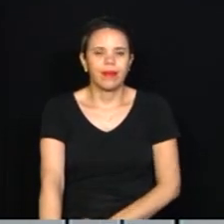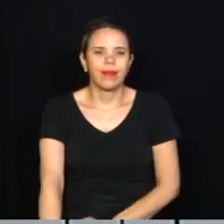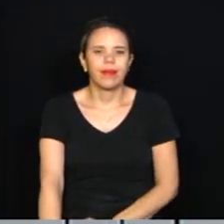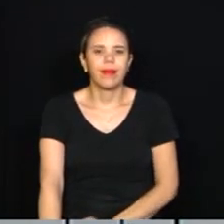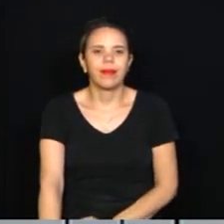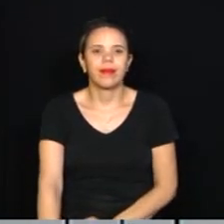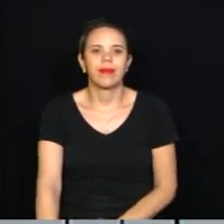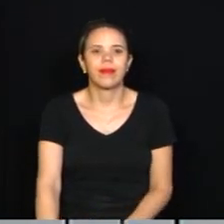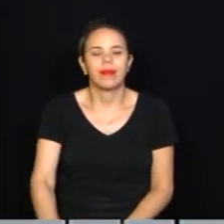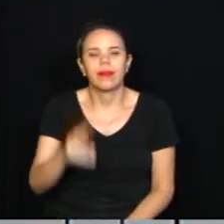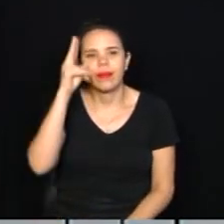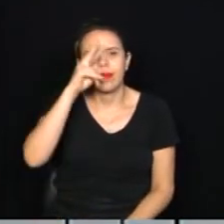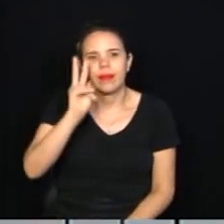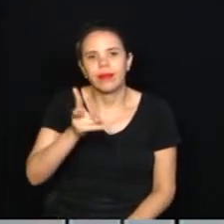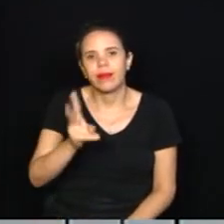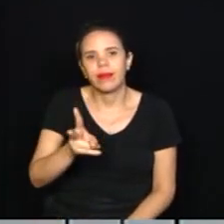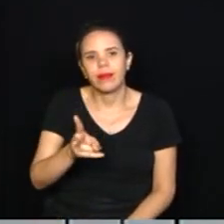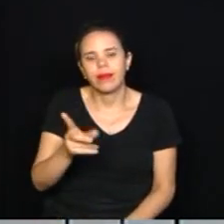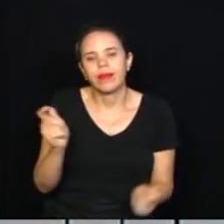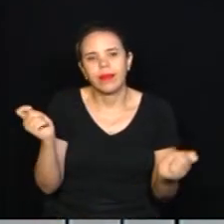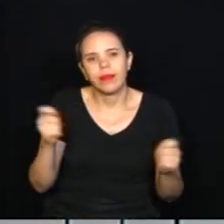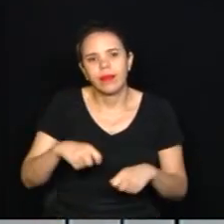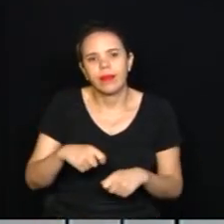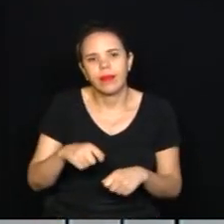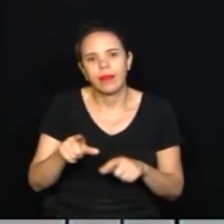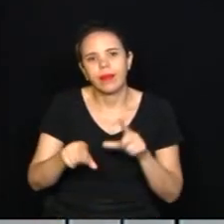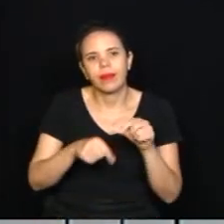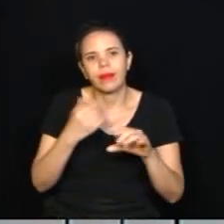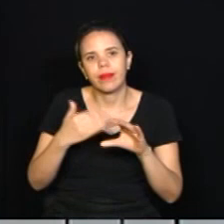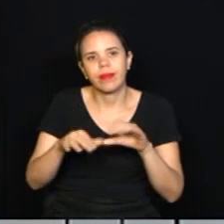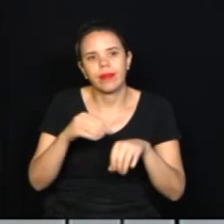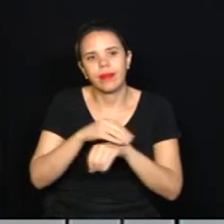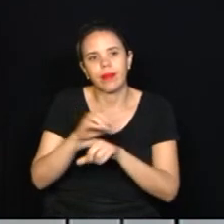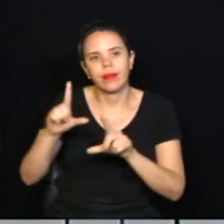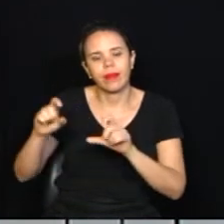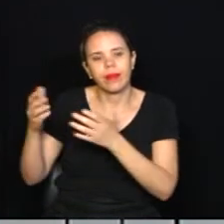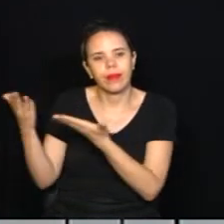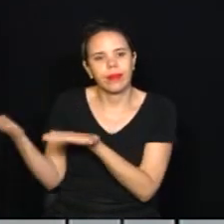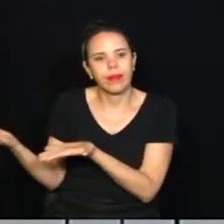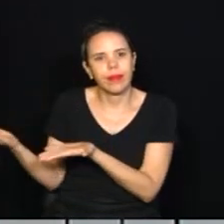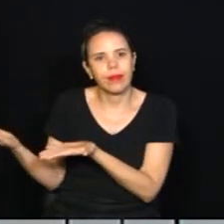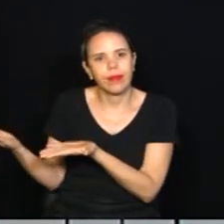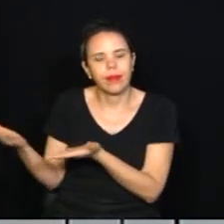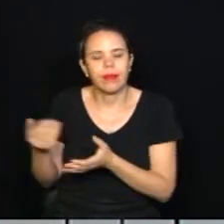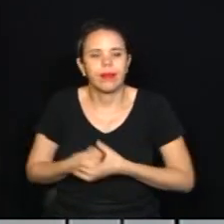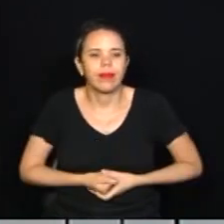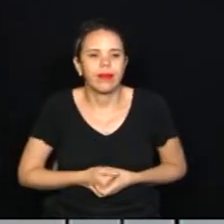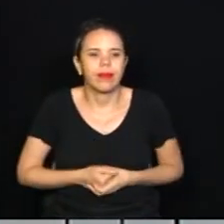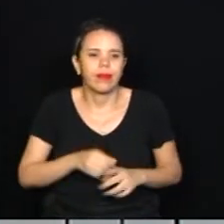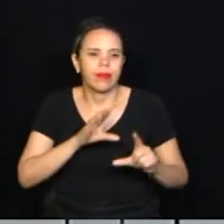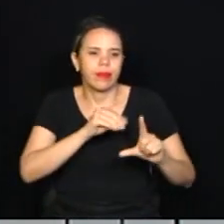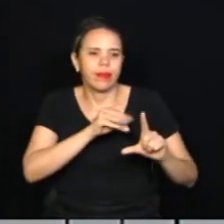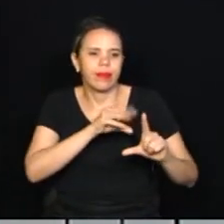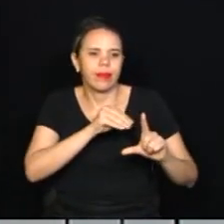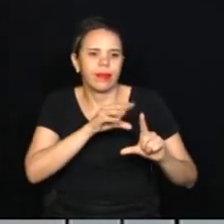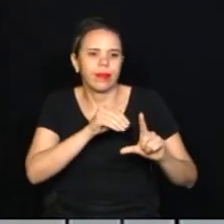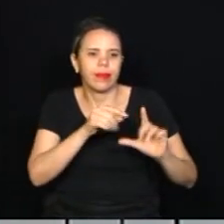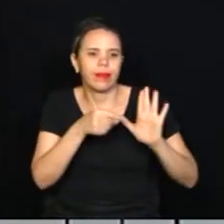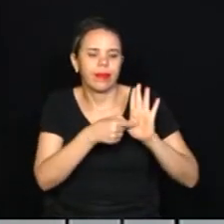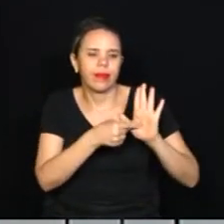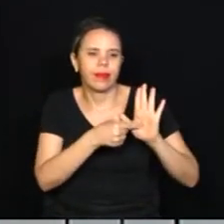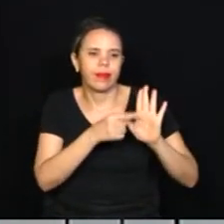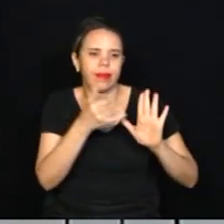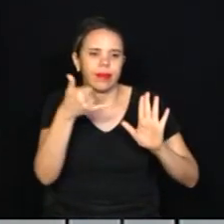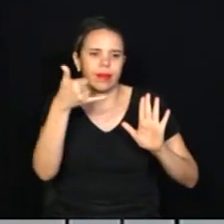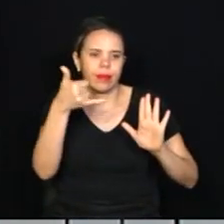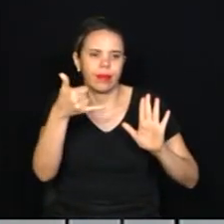978293776. Lembrando sempre que você tem a opção de enviar uma mensagem através do nosso QR Code. Olha só, estou apontando aqui para ele. Pegue